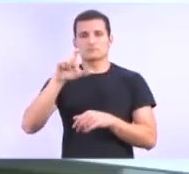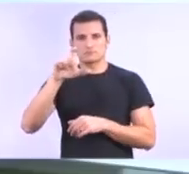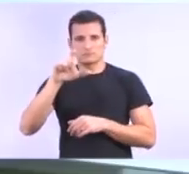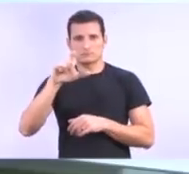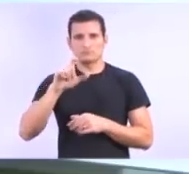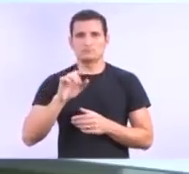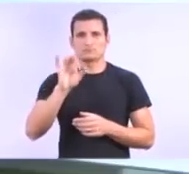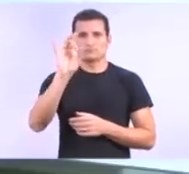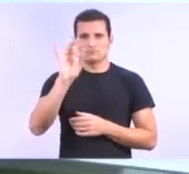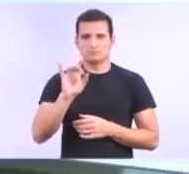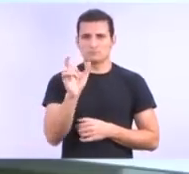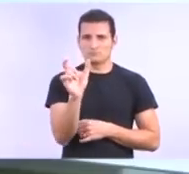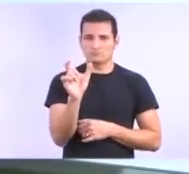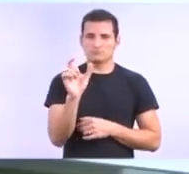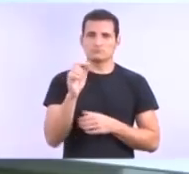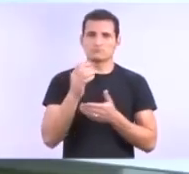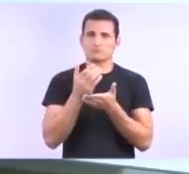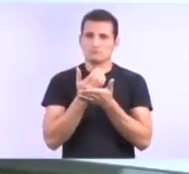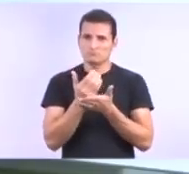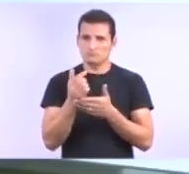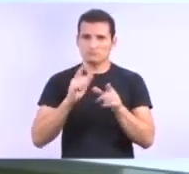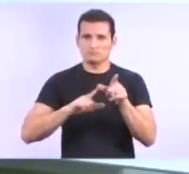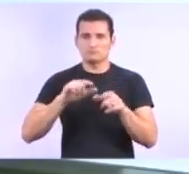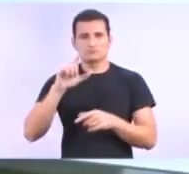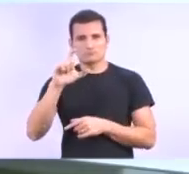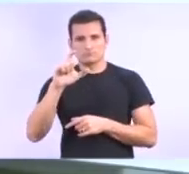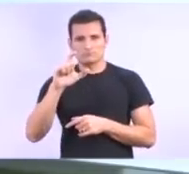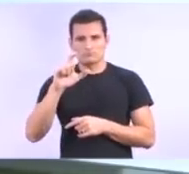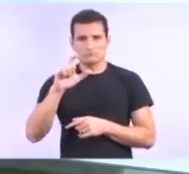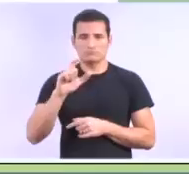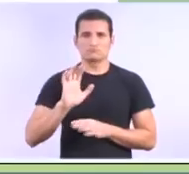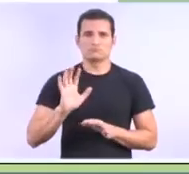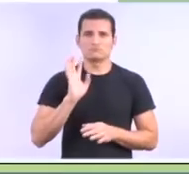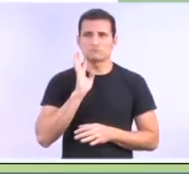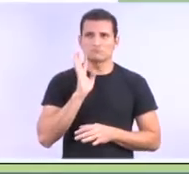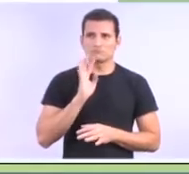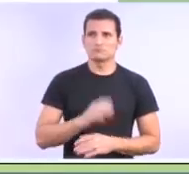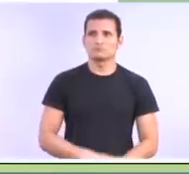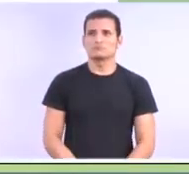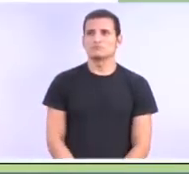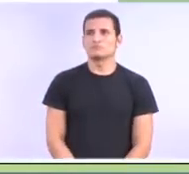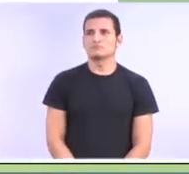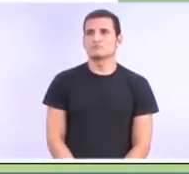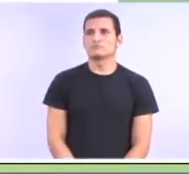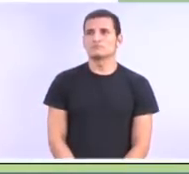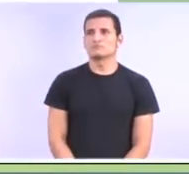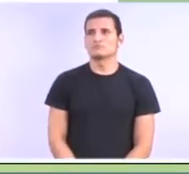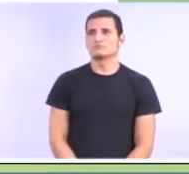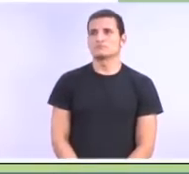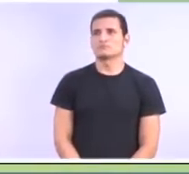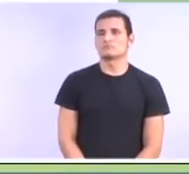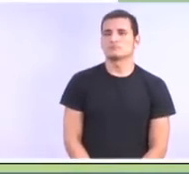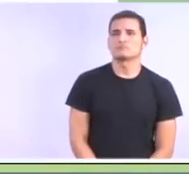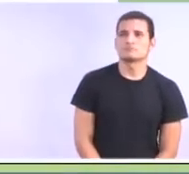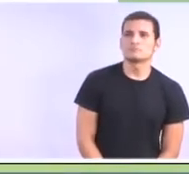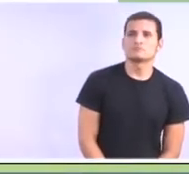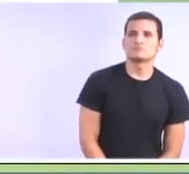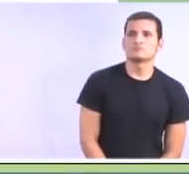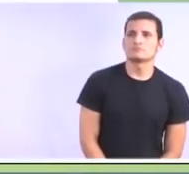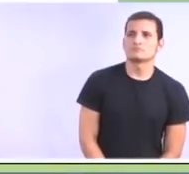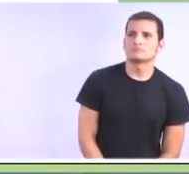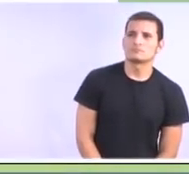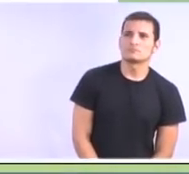definir uma letra maiúscula só para você poder separar e fica legal. Olha aqui. Vamos dar uma olhada aqui como ficou